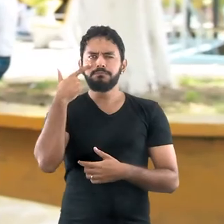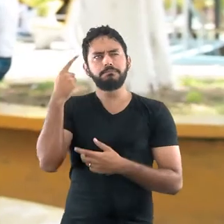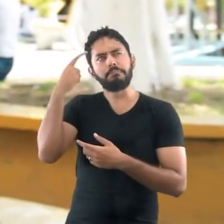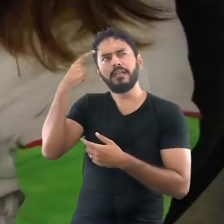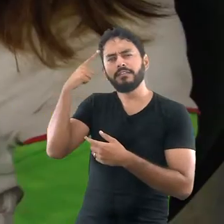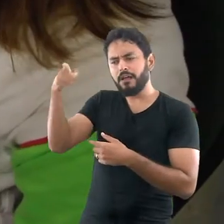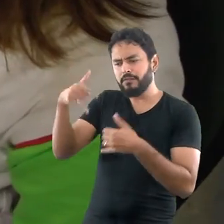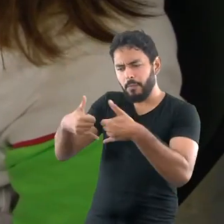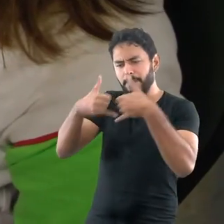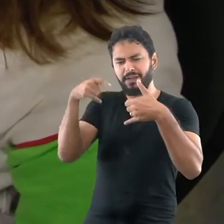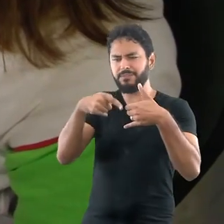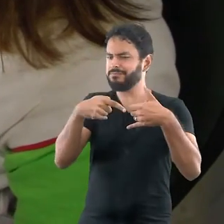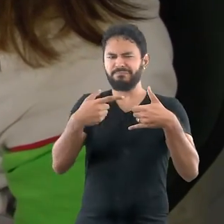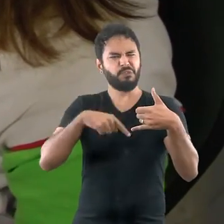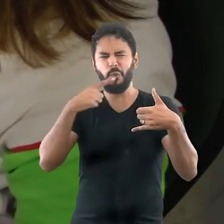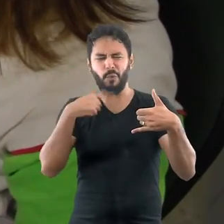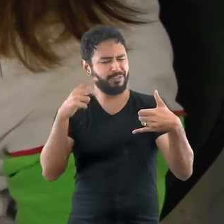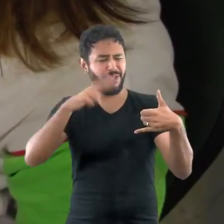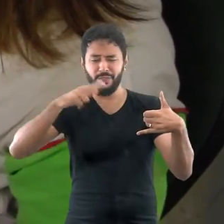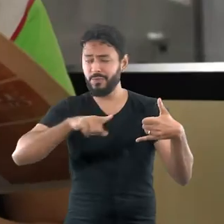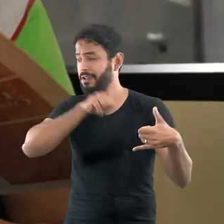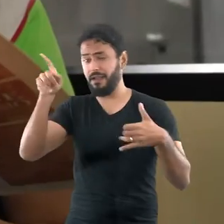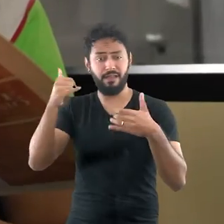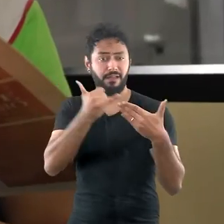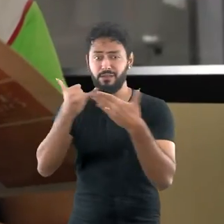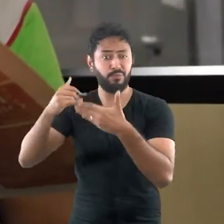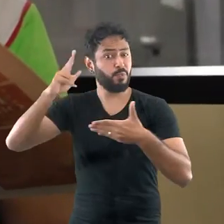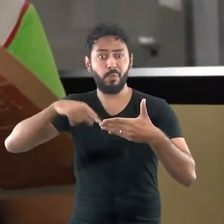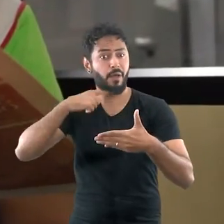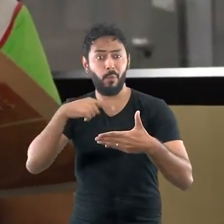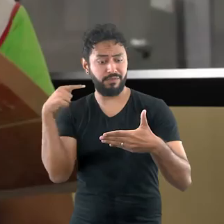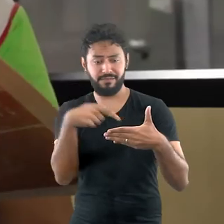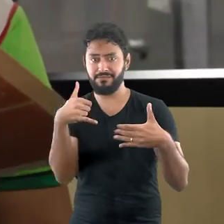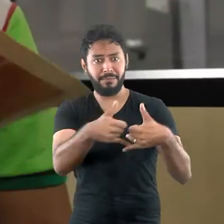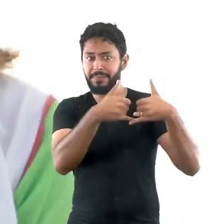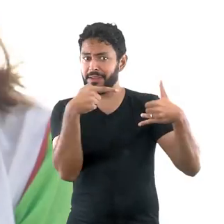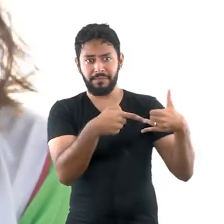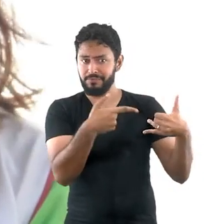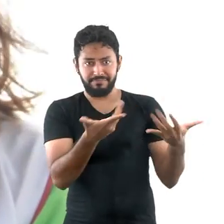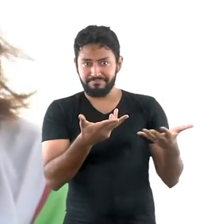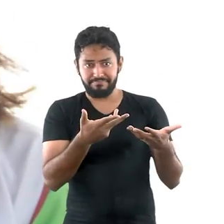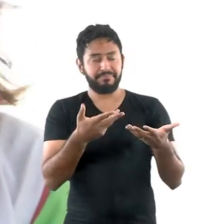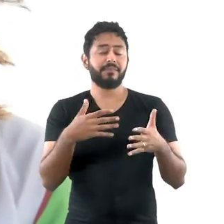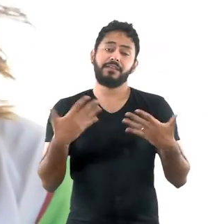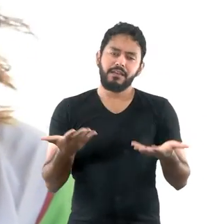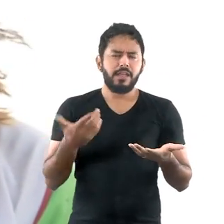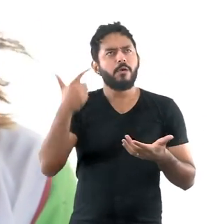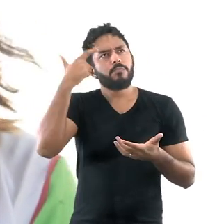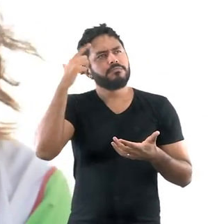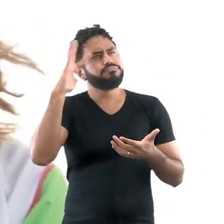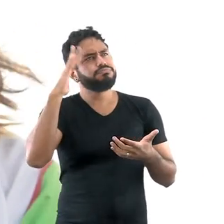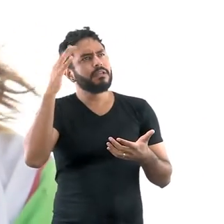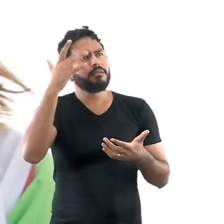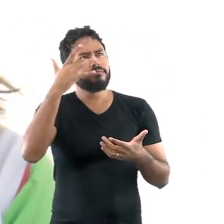distante. Ninguém de Igaraçu nunca tinha recebido um prêmio, principalmente relacionado à Nair Teodósio, né? E eu sempre via nos ônibus, aí eu